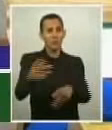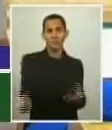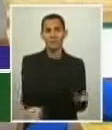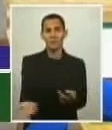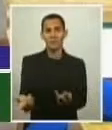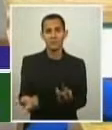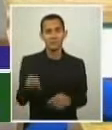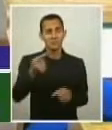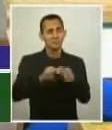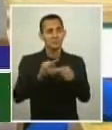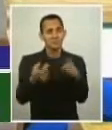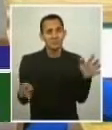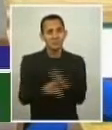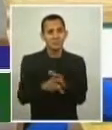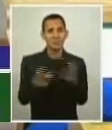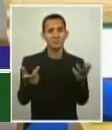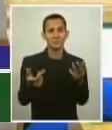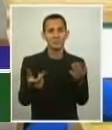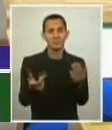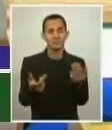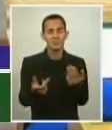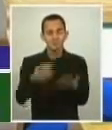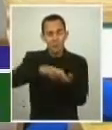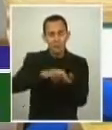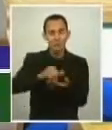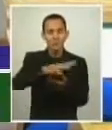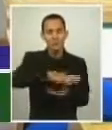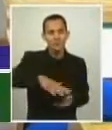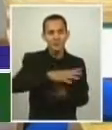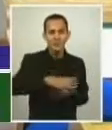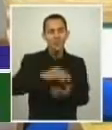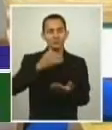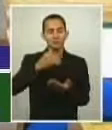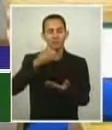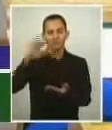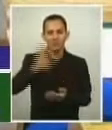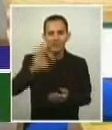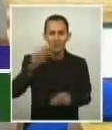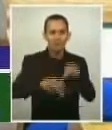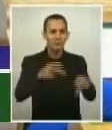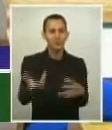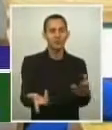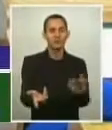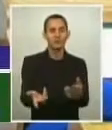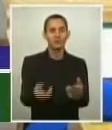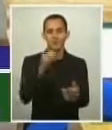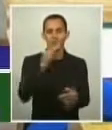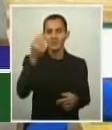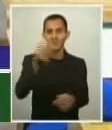do ponto de vista vir classe social de fração de classe nos